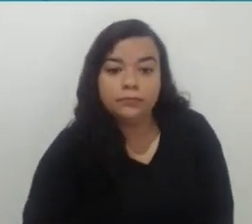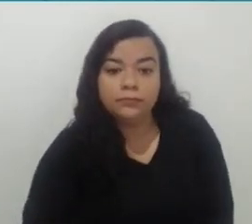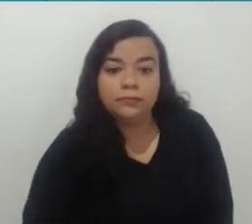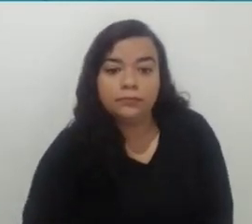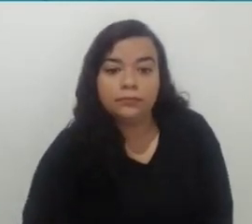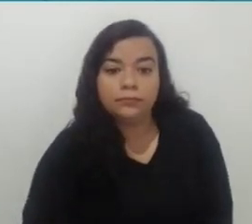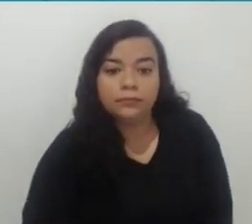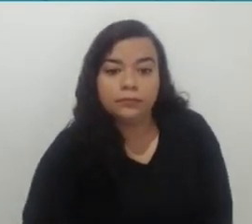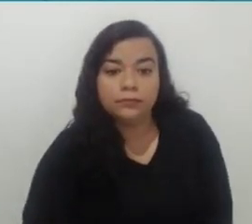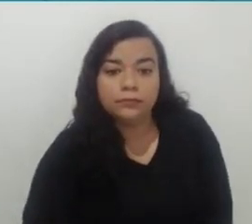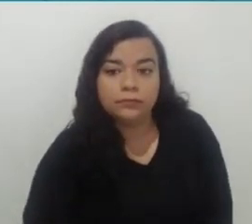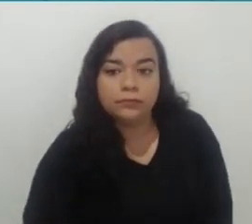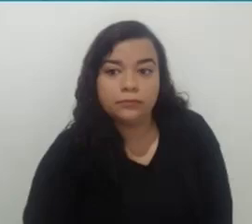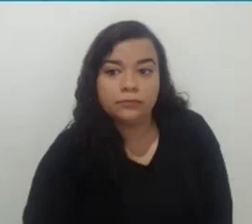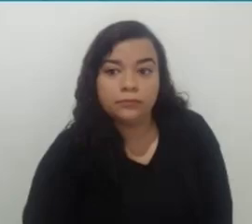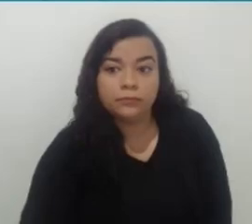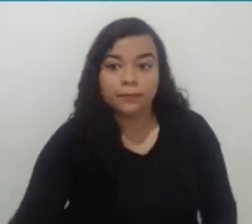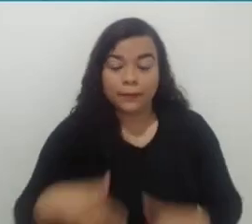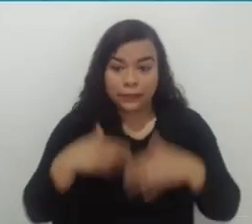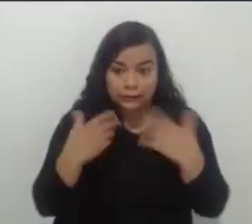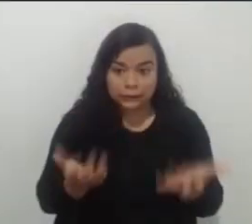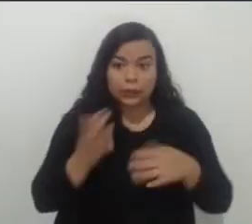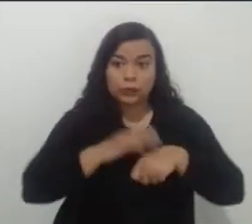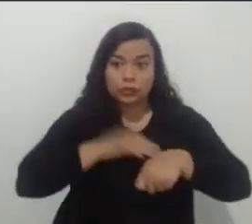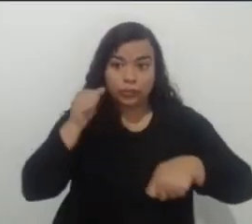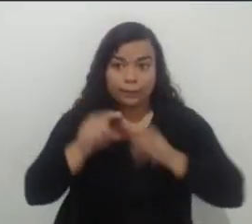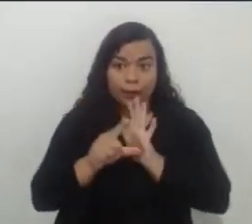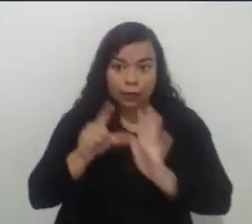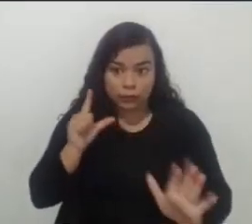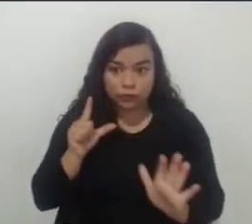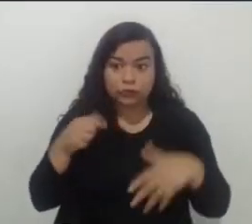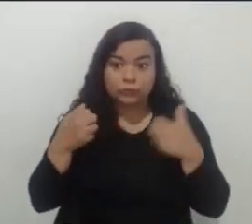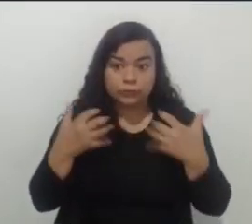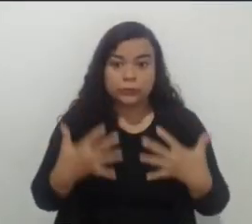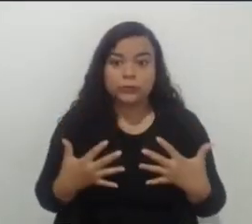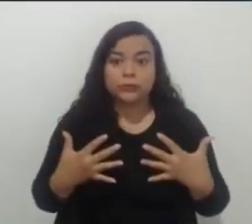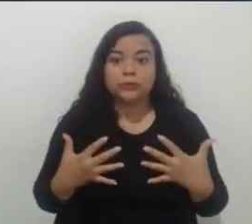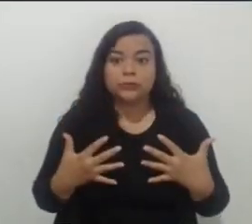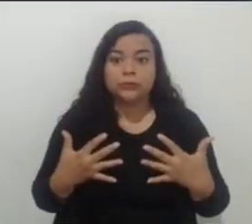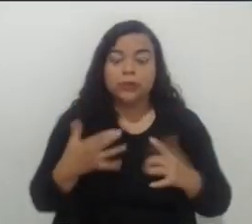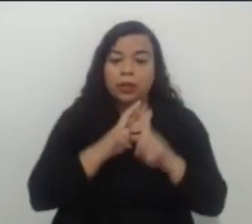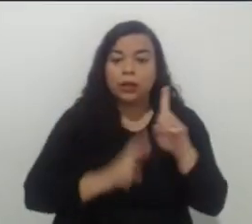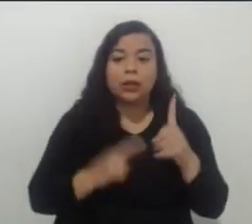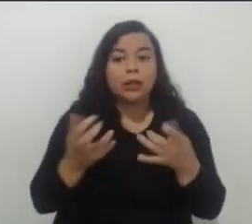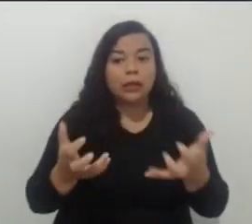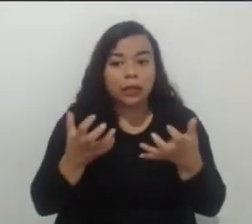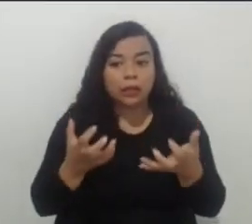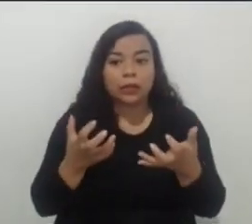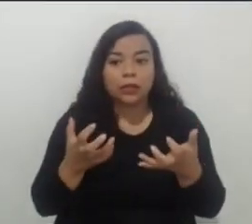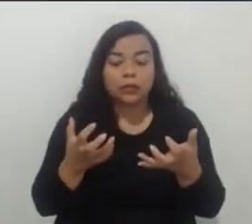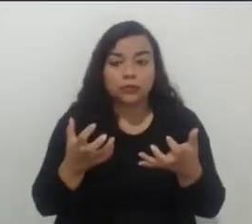Então, antes de eu chamar o segundo, que é da minha relatoria, gostaria